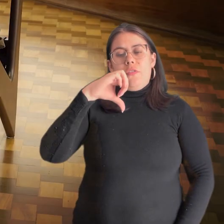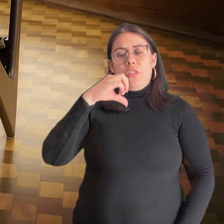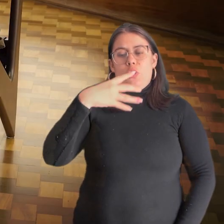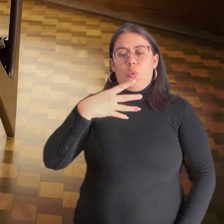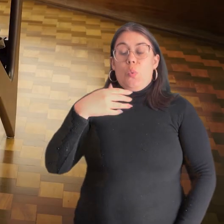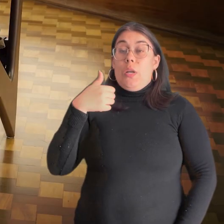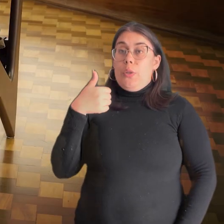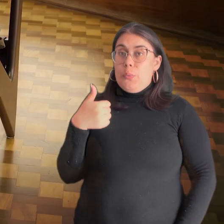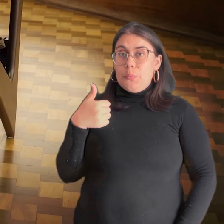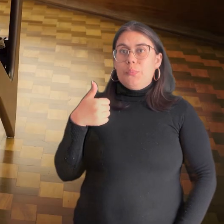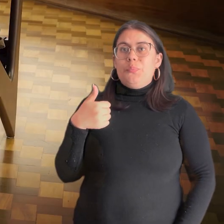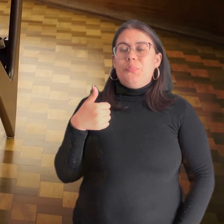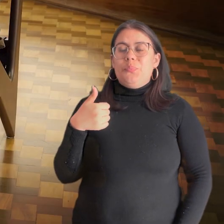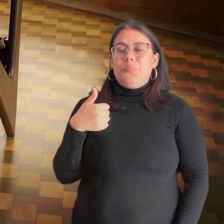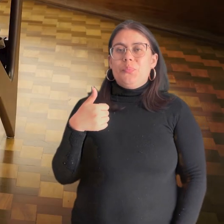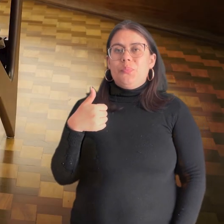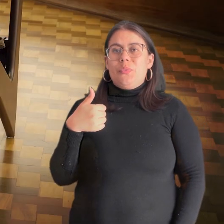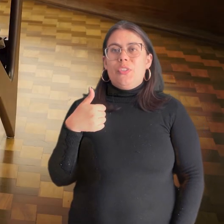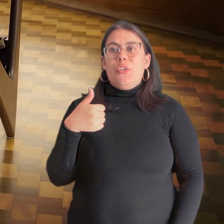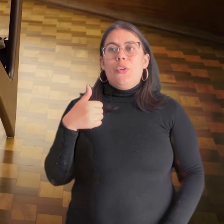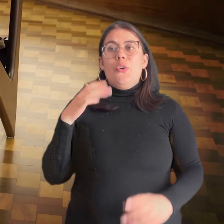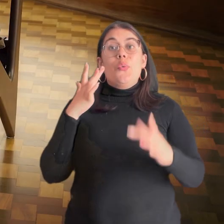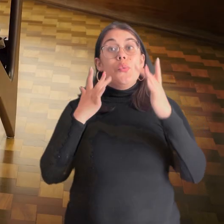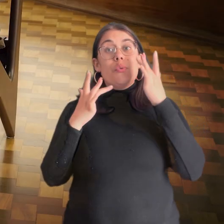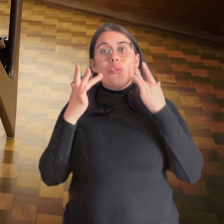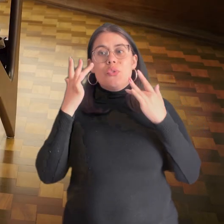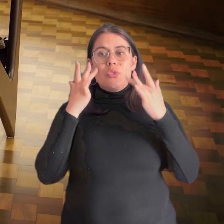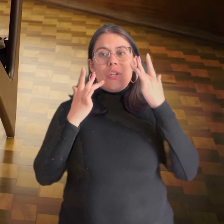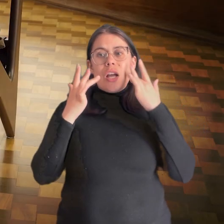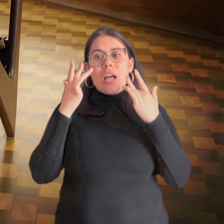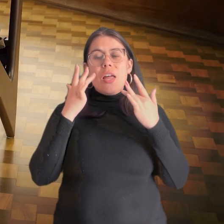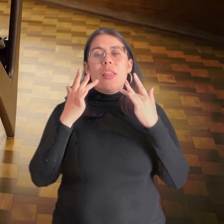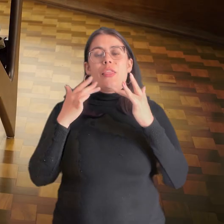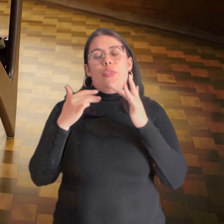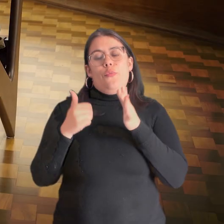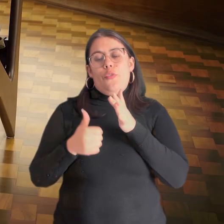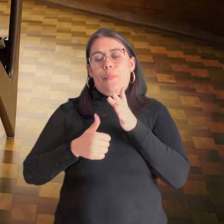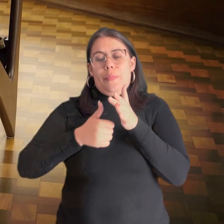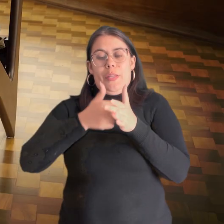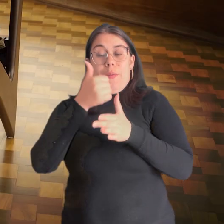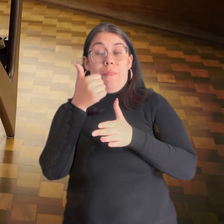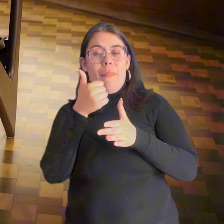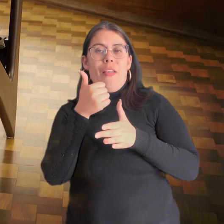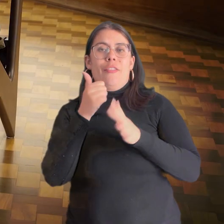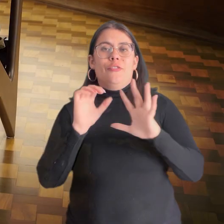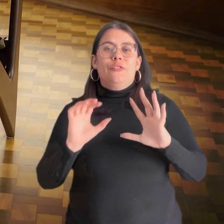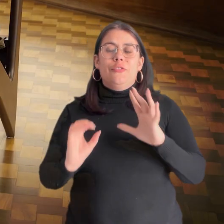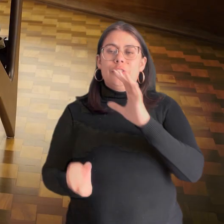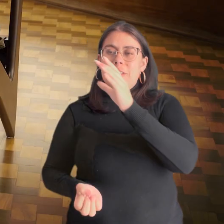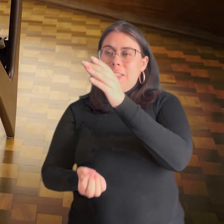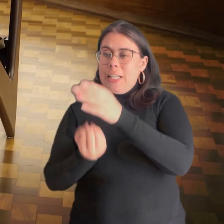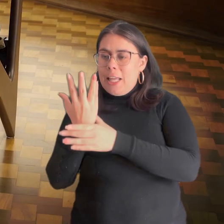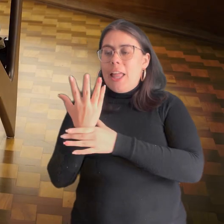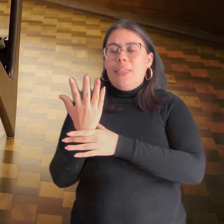modo quando esse teatro, a primeira versão, obviamente, foi